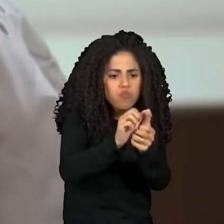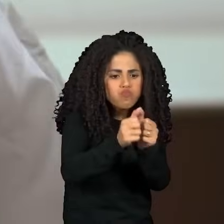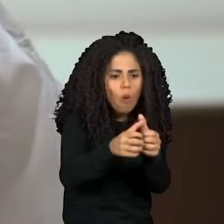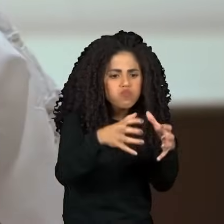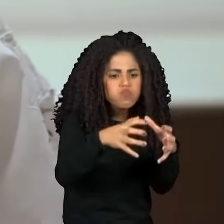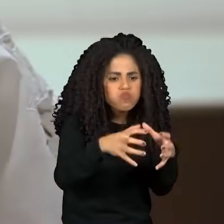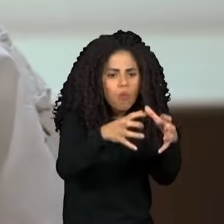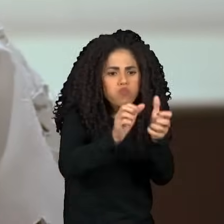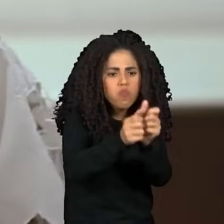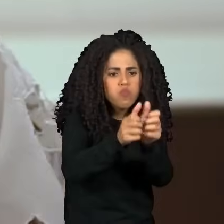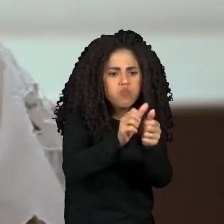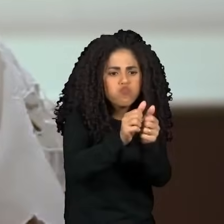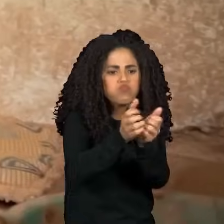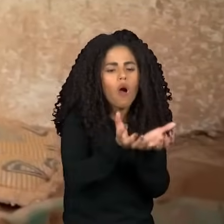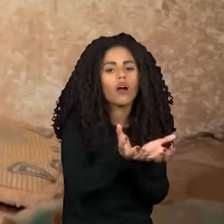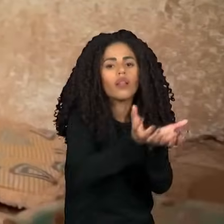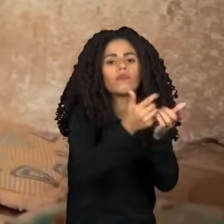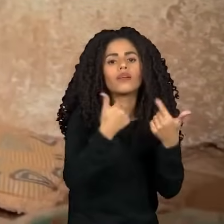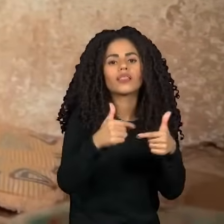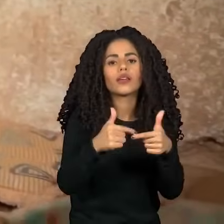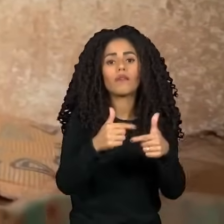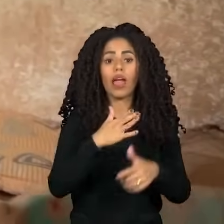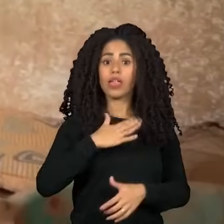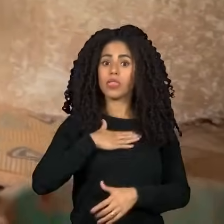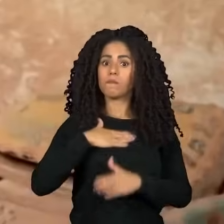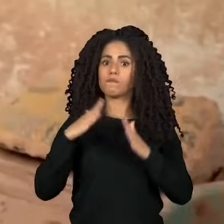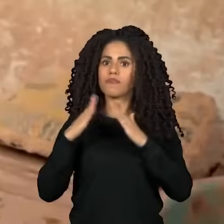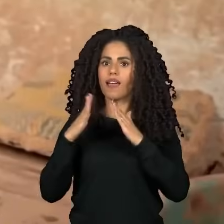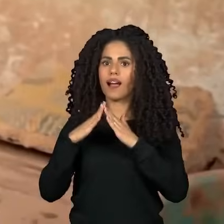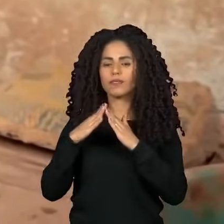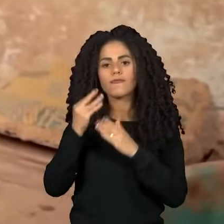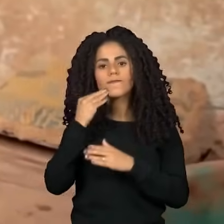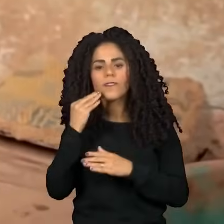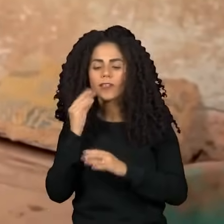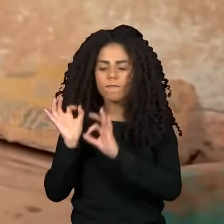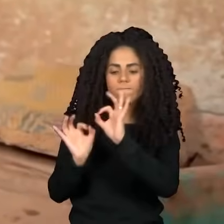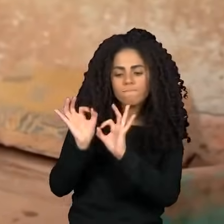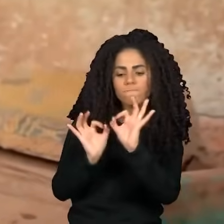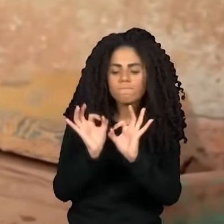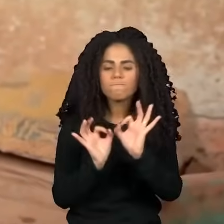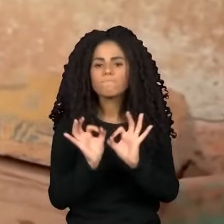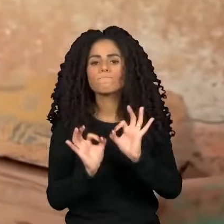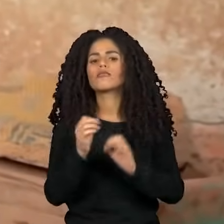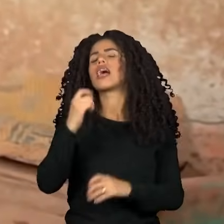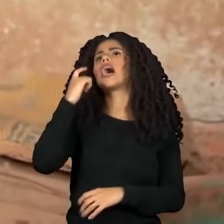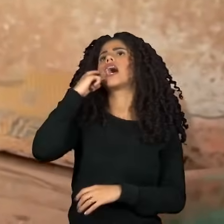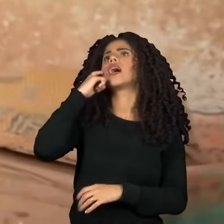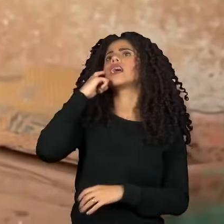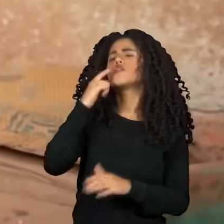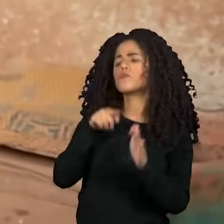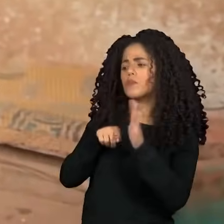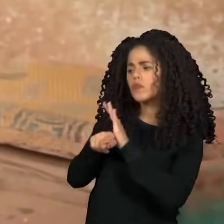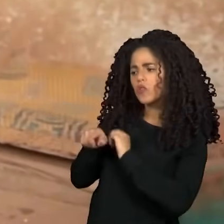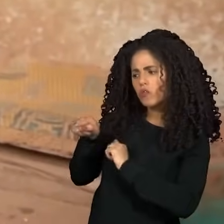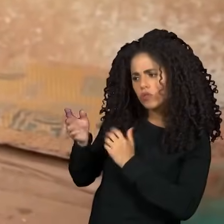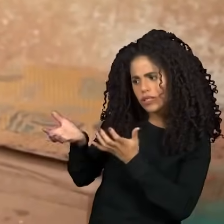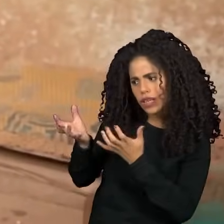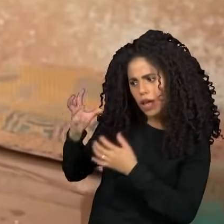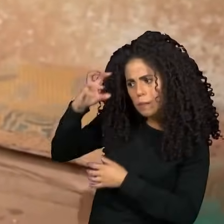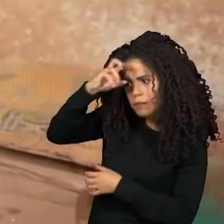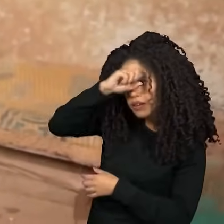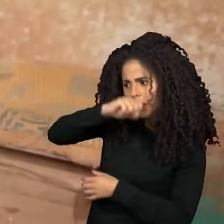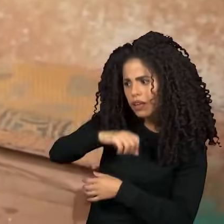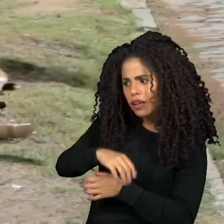dela e levava para eu trabalhar em casa, para fazer minhas bobagens em casa. Aí ela me perguntou assim, você quer